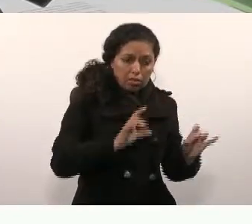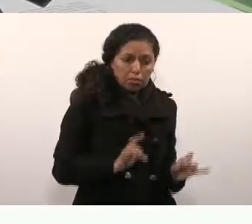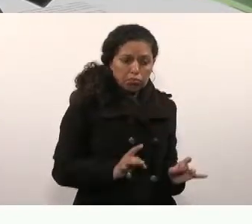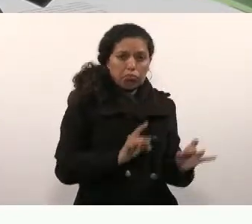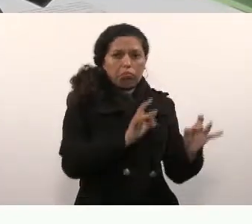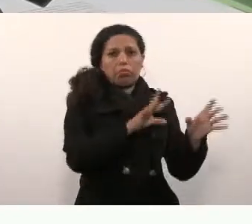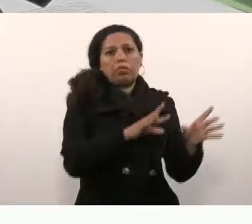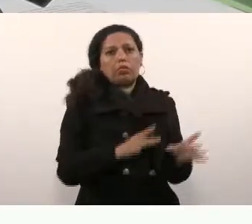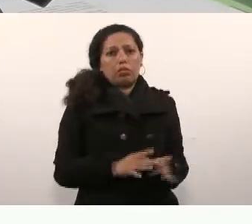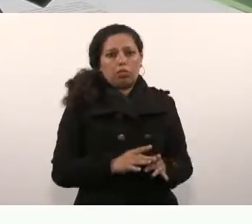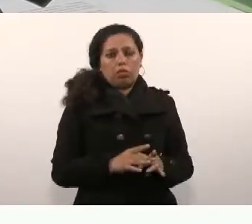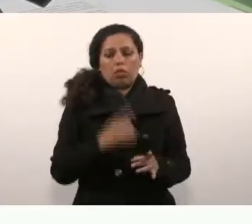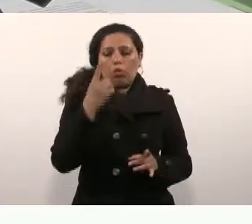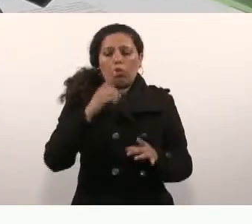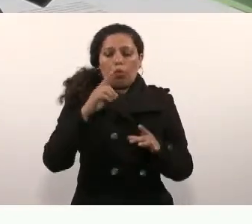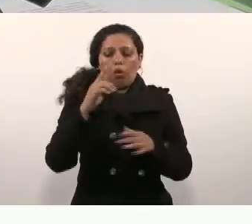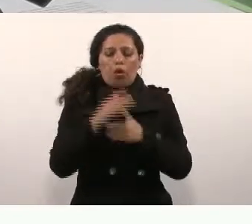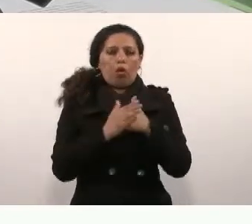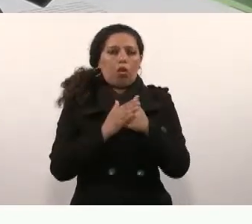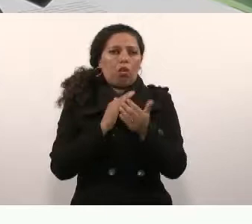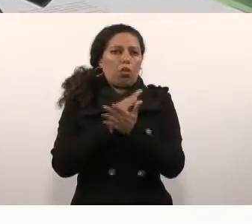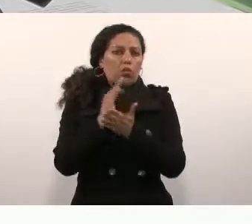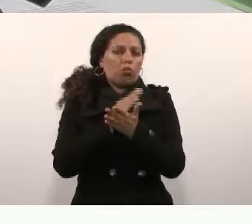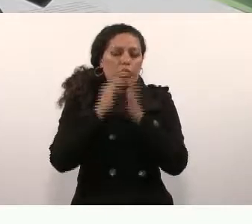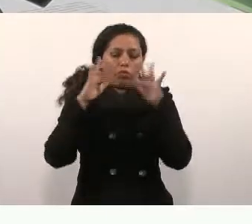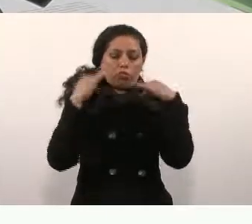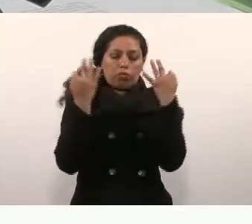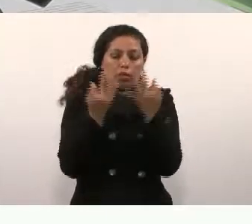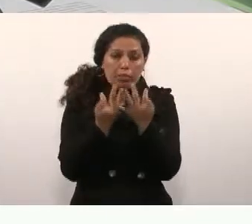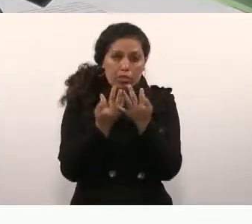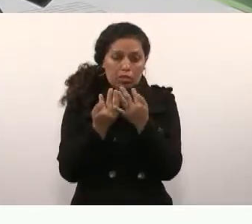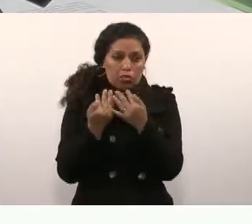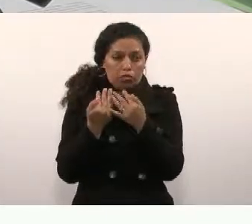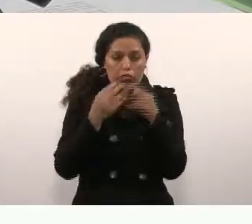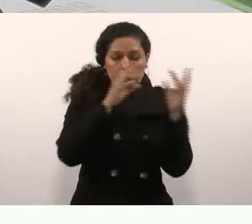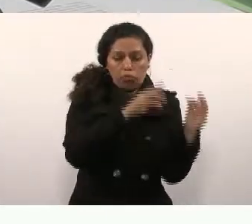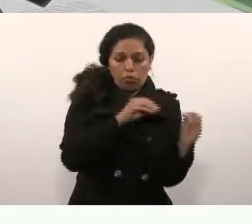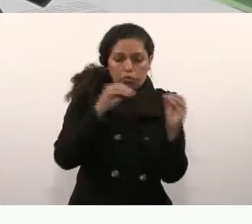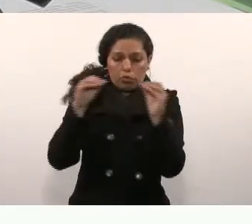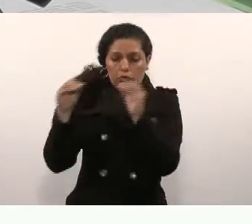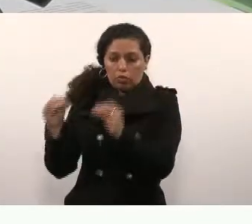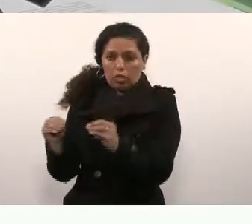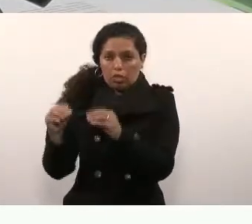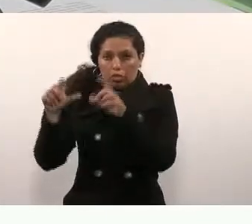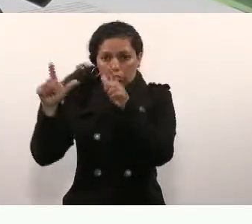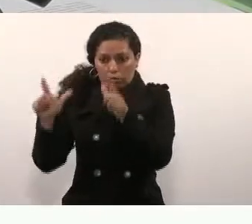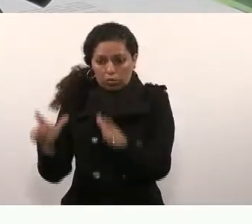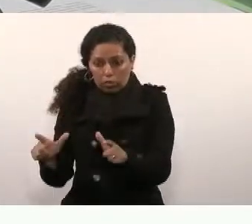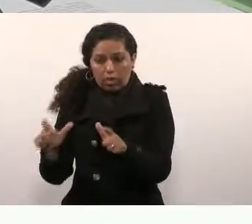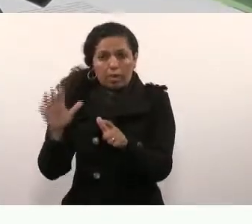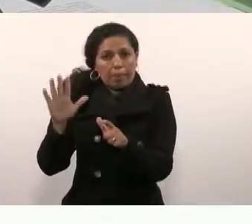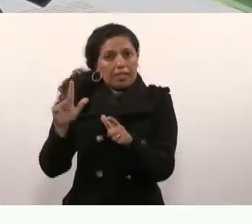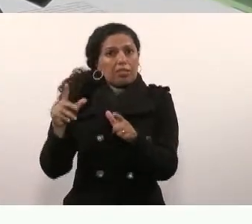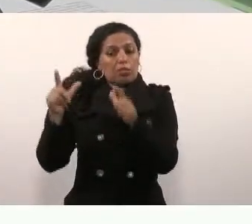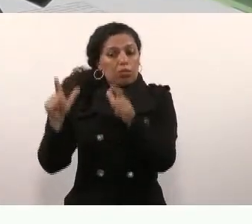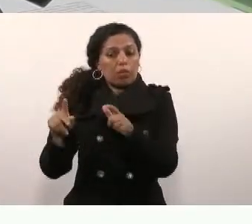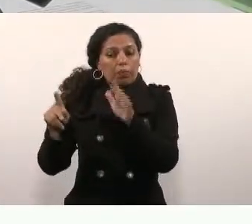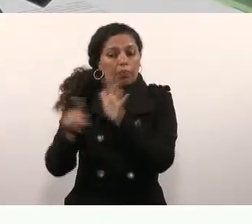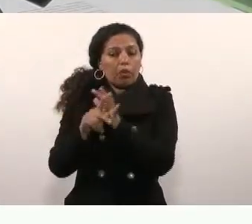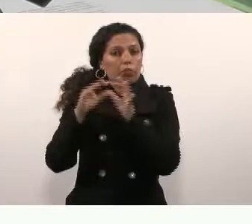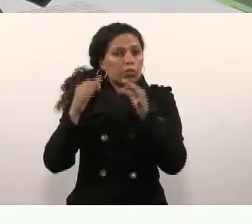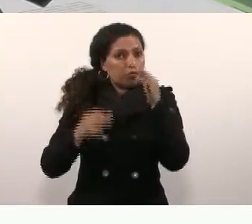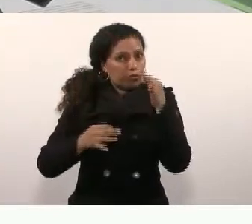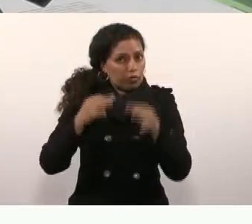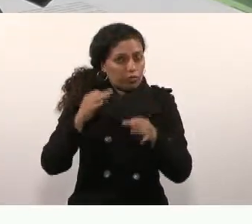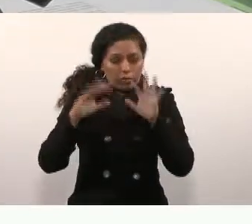famílias numa fazenda da região, mas depois se descobriu que essa fazenda estava sob um contencioso judicial, então elas